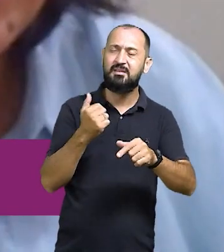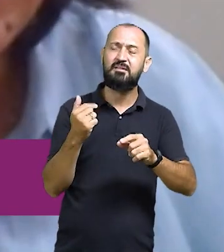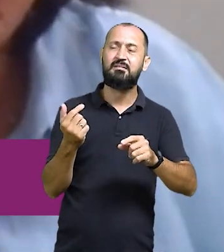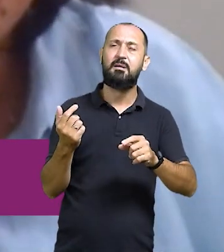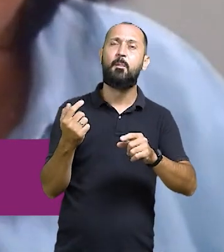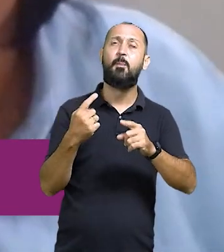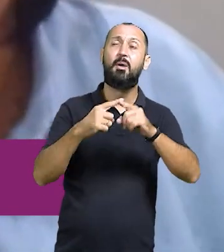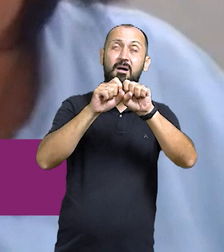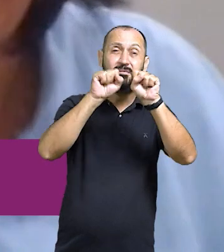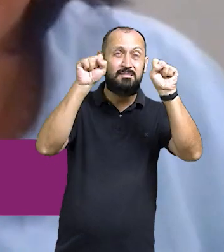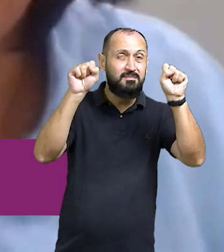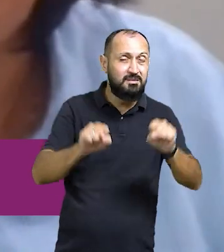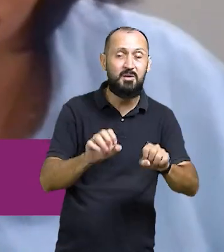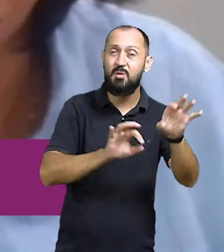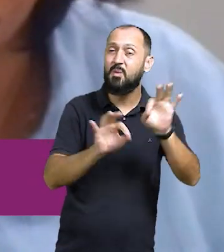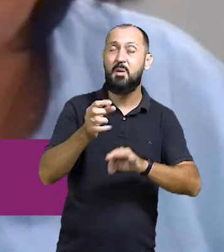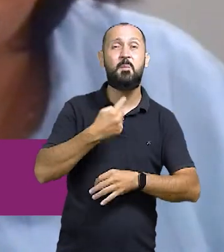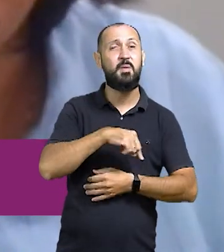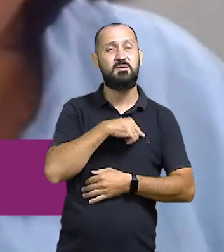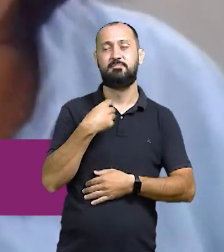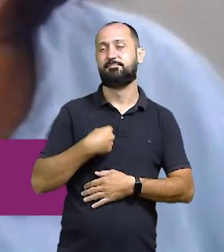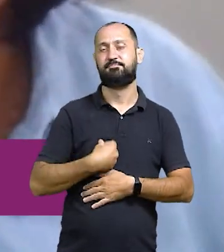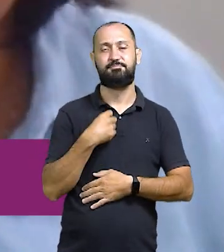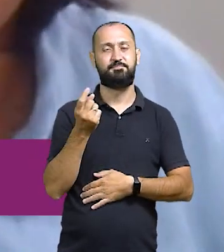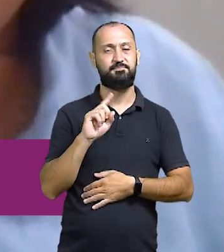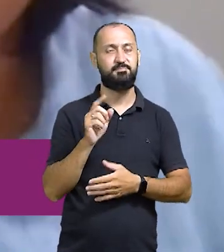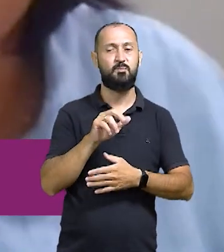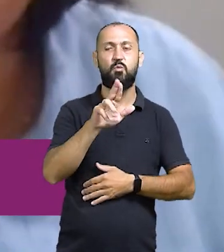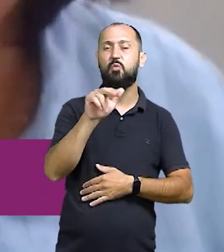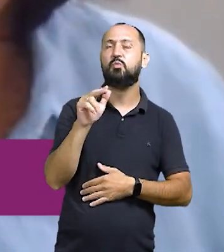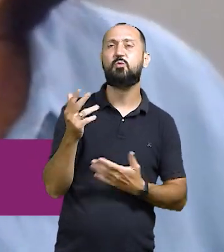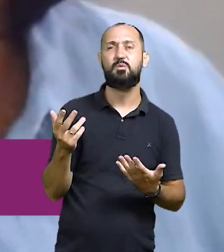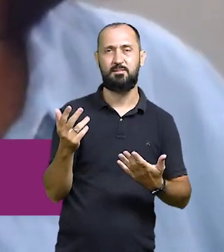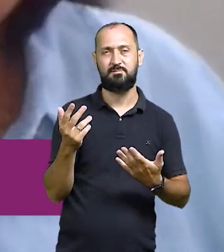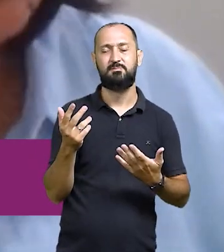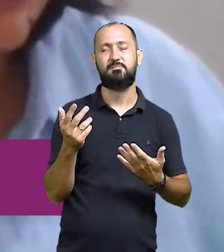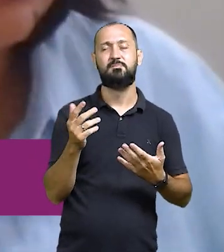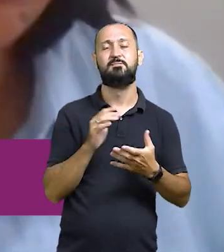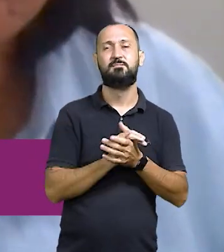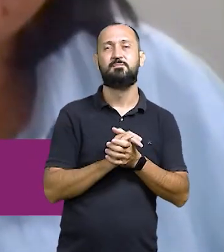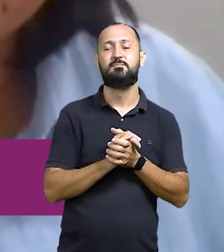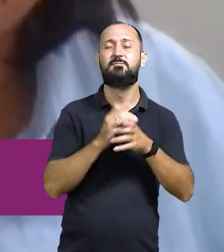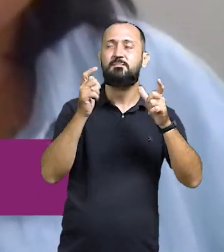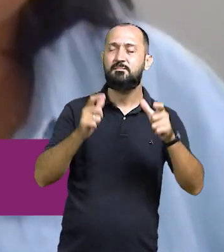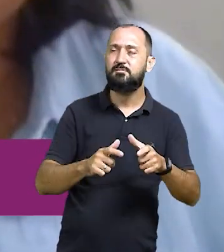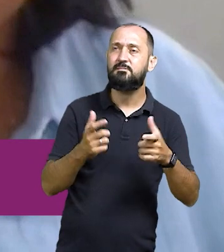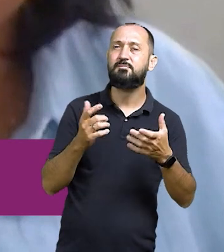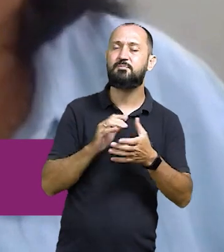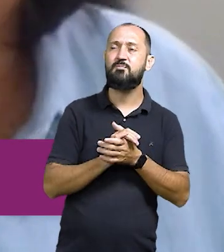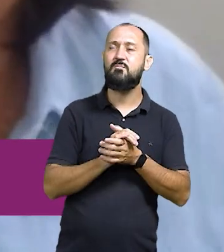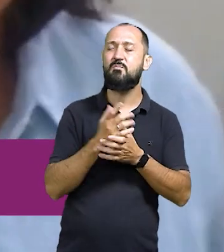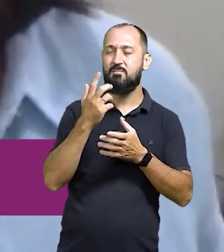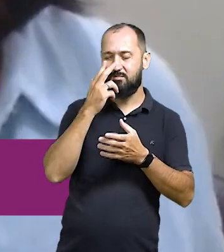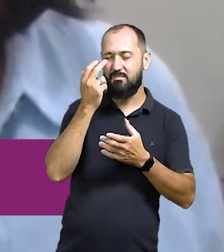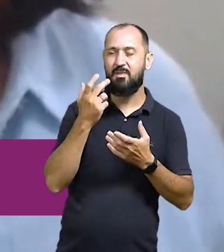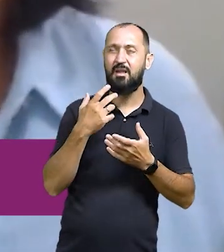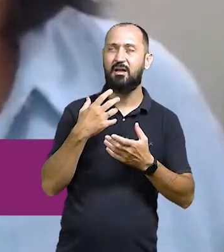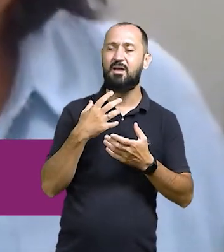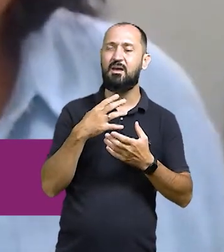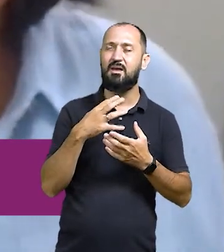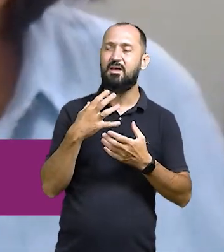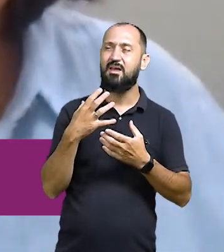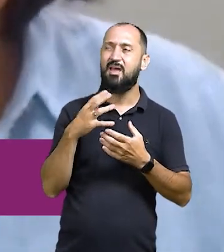na sexta-feira, a gente encaminhou uma reunião ampliada com as representantes dos partidos políticos que estavam presentes, junto com a bancada